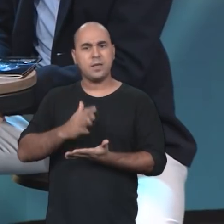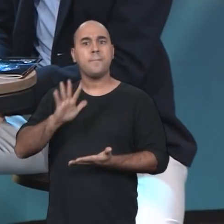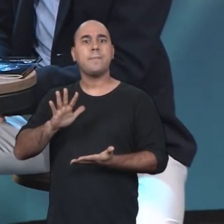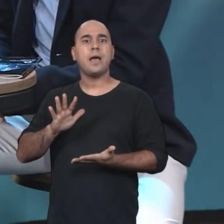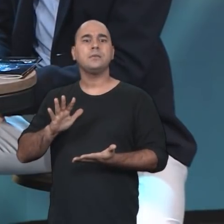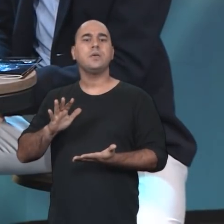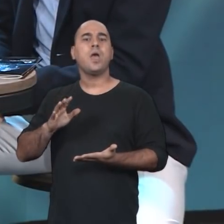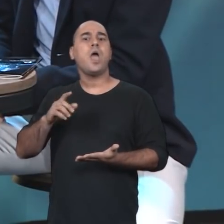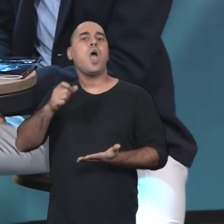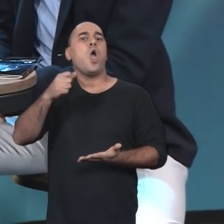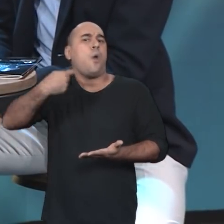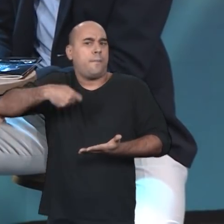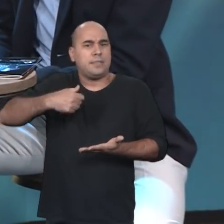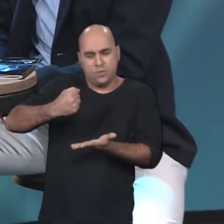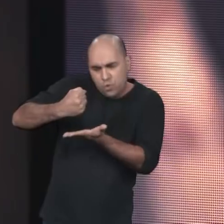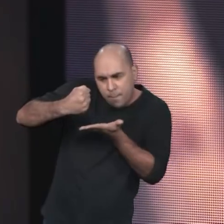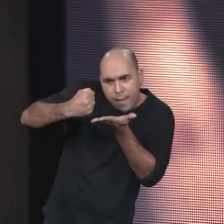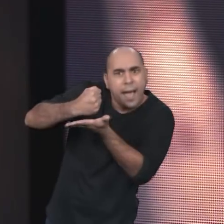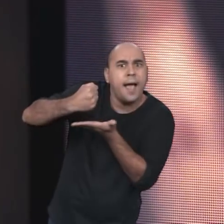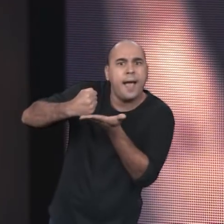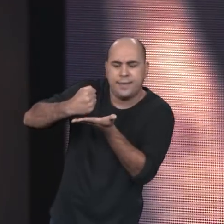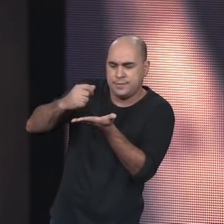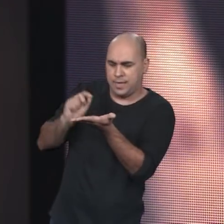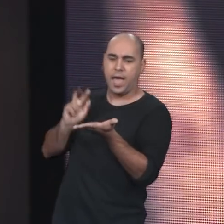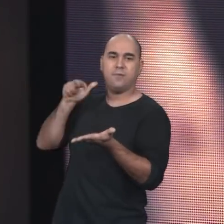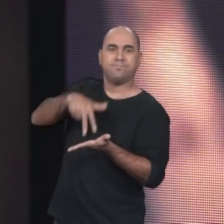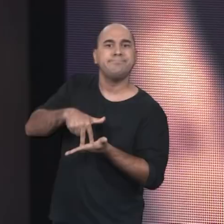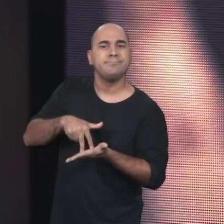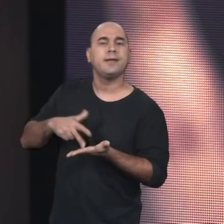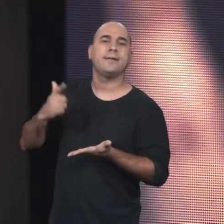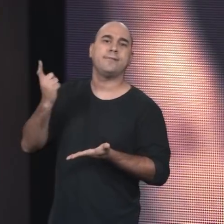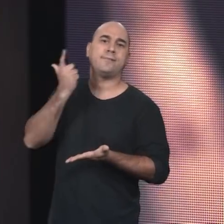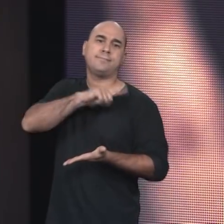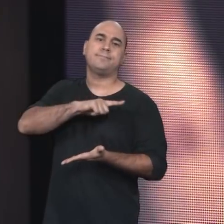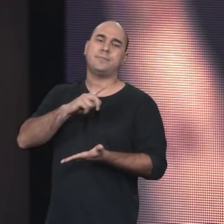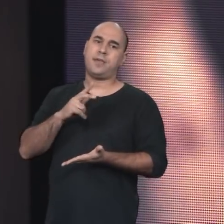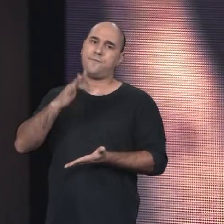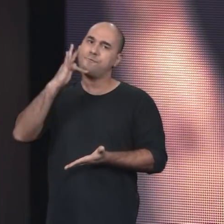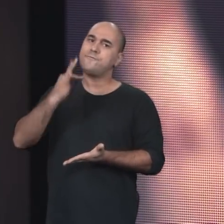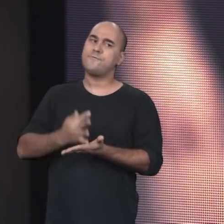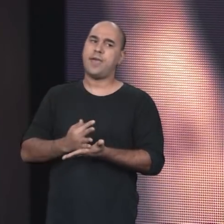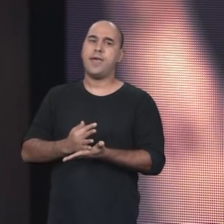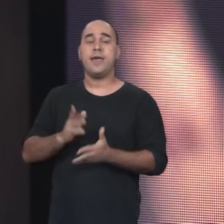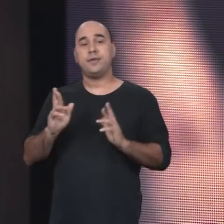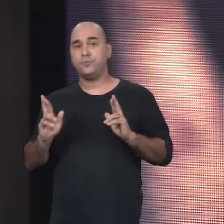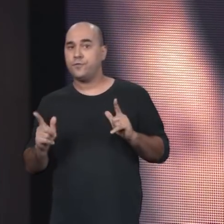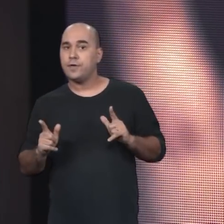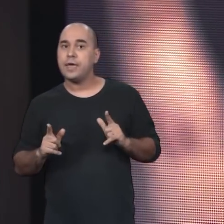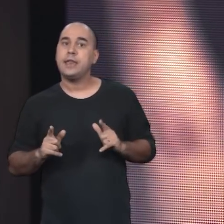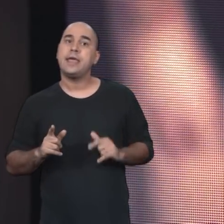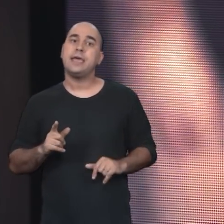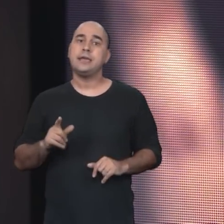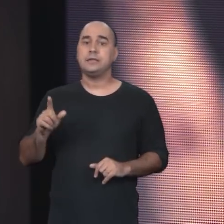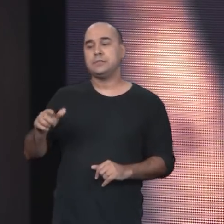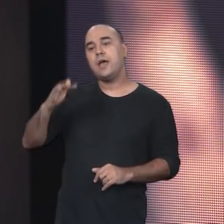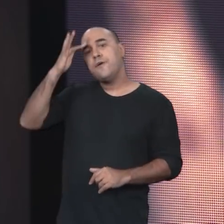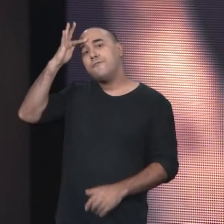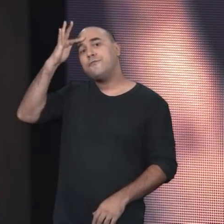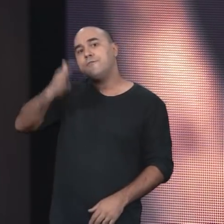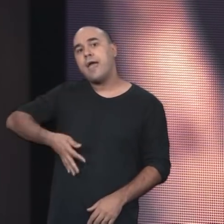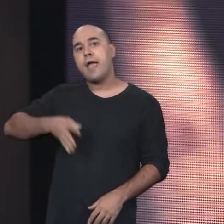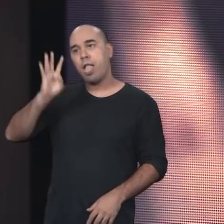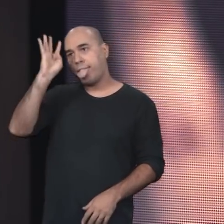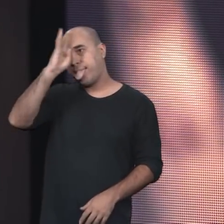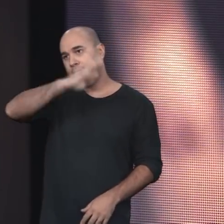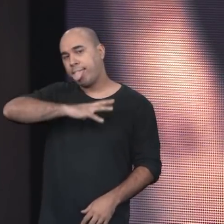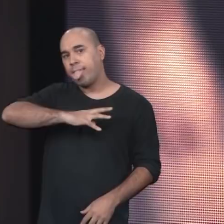para eu pular. Então, explicando para o telespectador em casa, de maneira bem simplificada, a diferença entre fé e fideísmo, entre fé genuína e fé